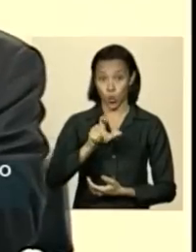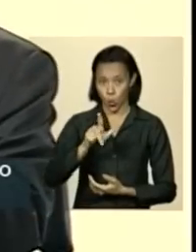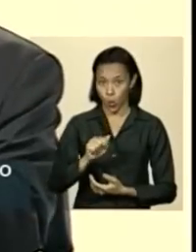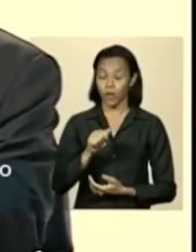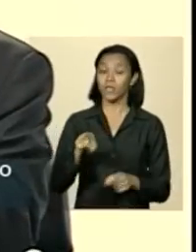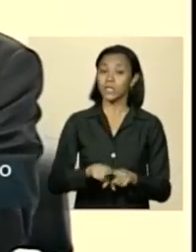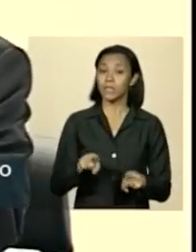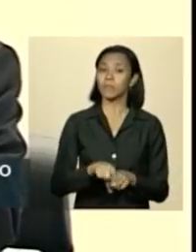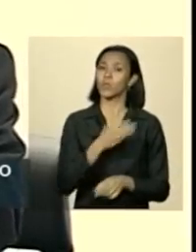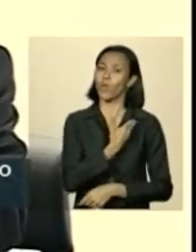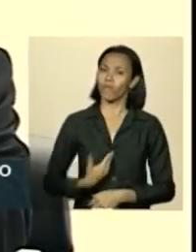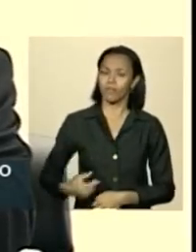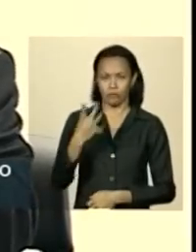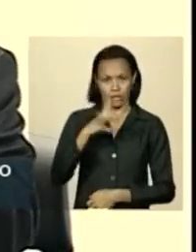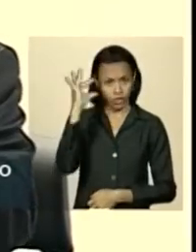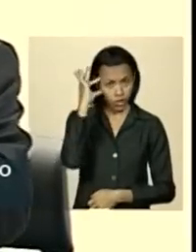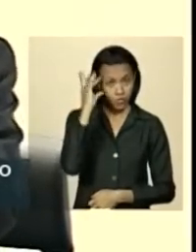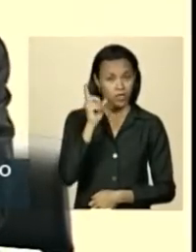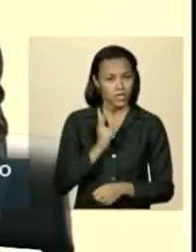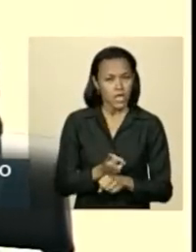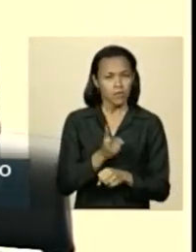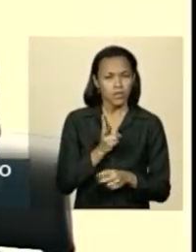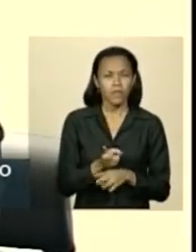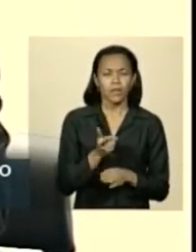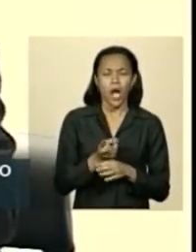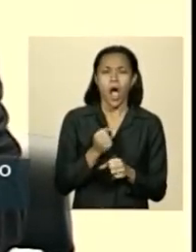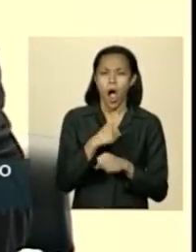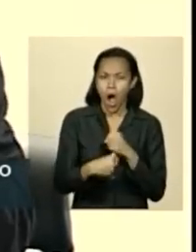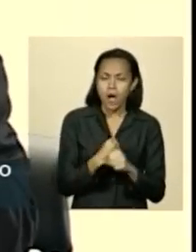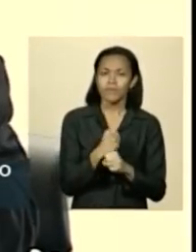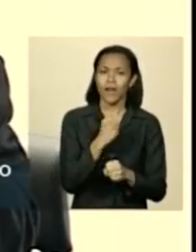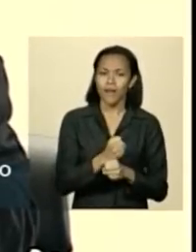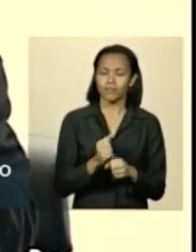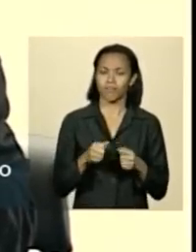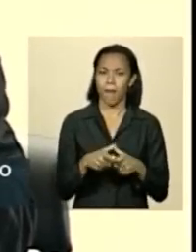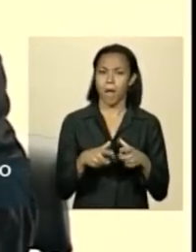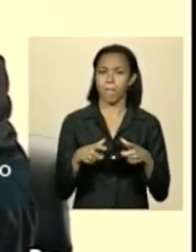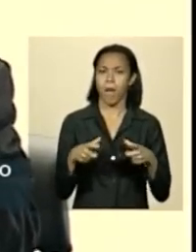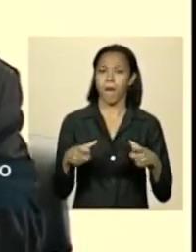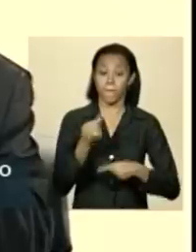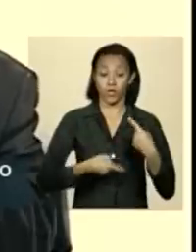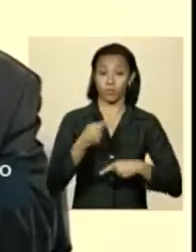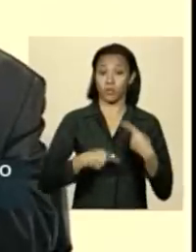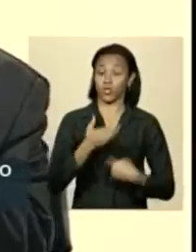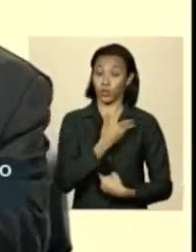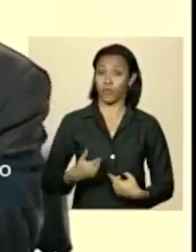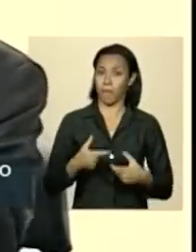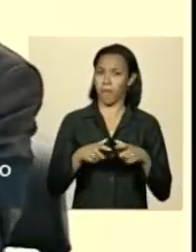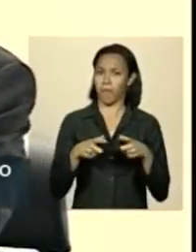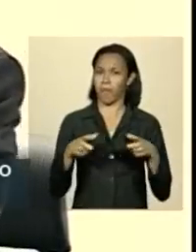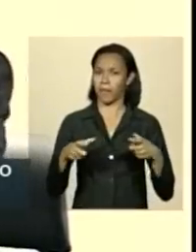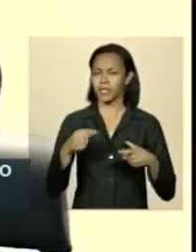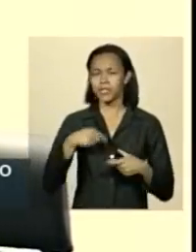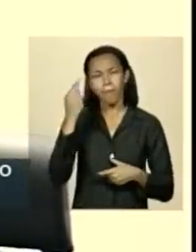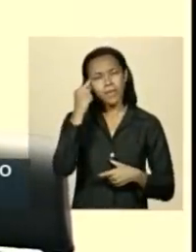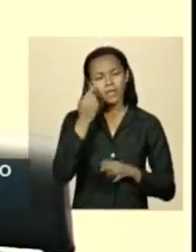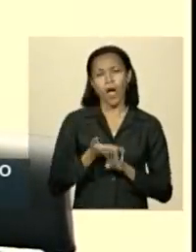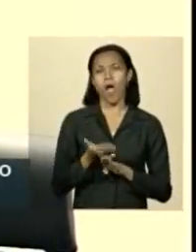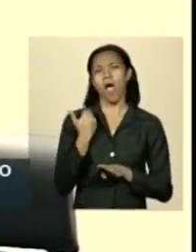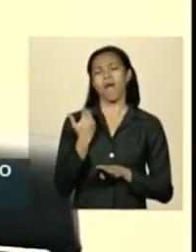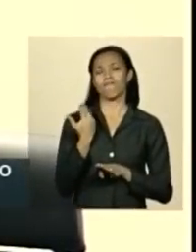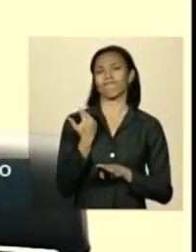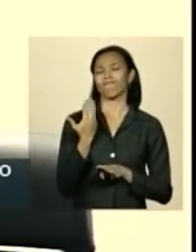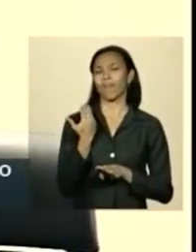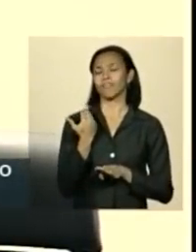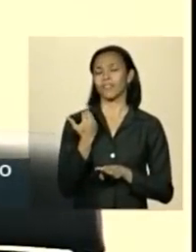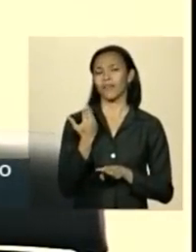presidenta Dilma vem procurando ano a ano ampliar as políticas públicas se a gente pegar uma linha do tempo nas políticas